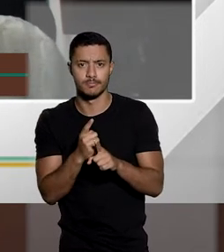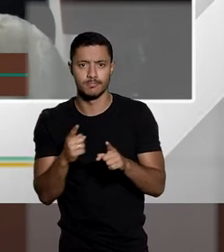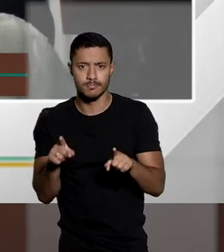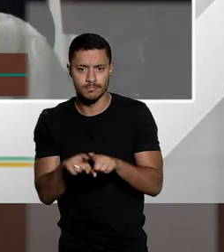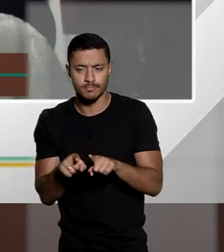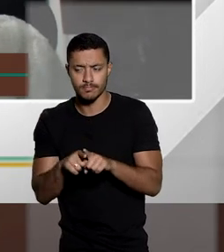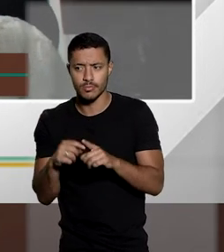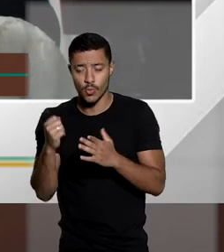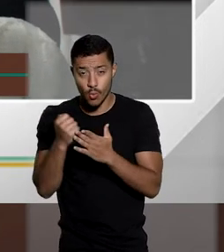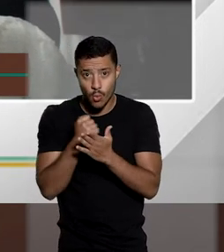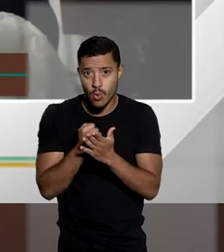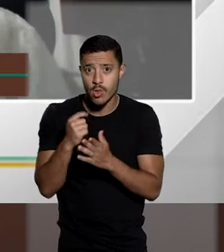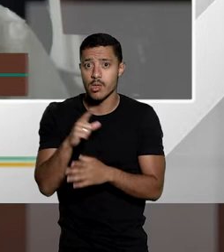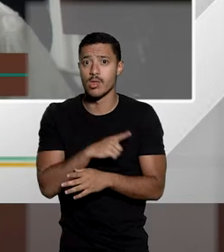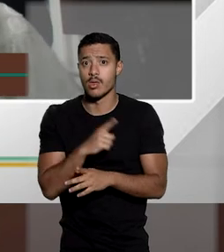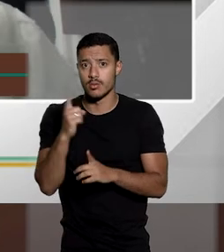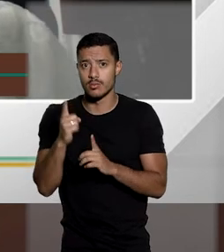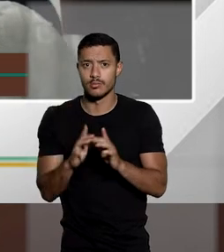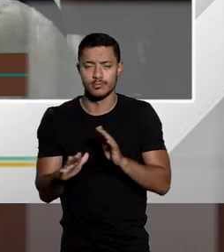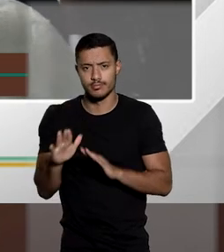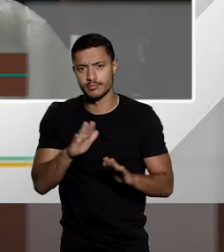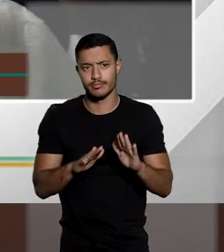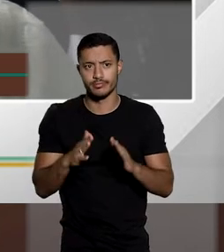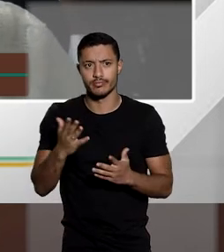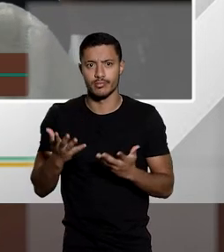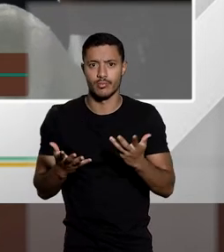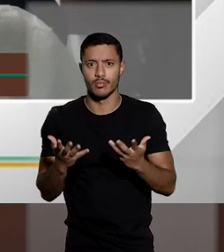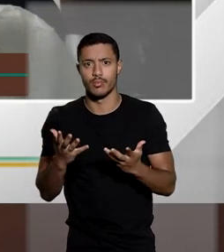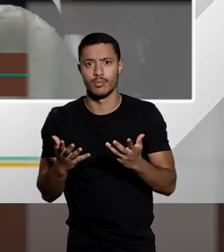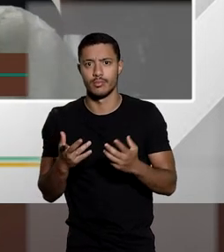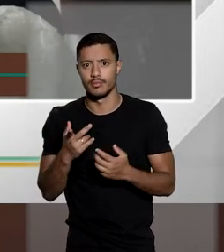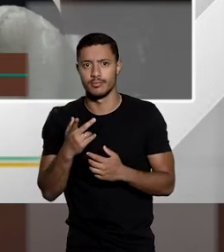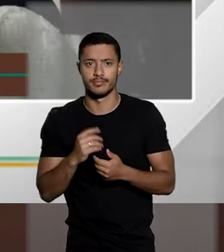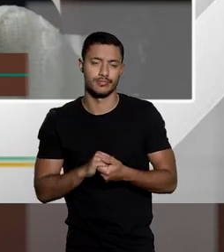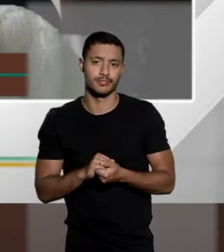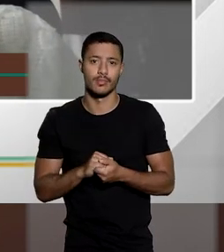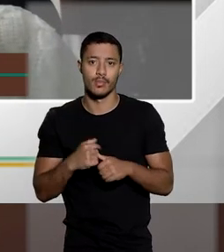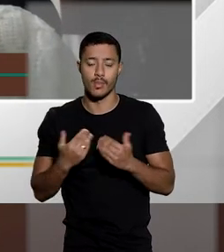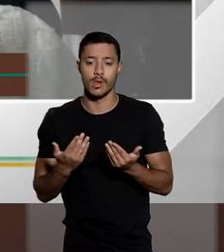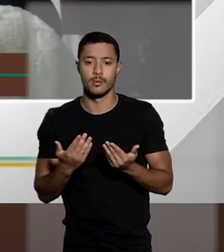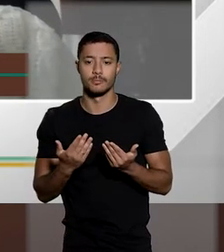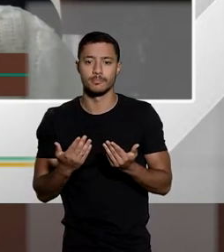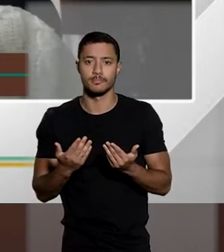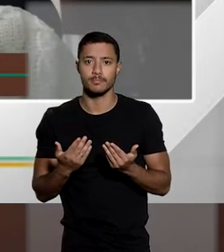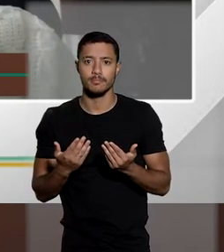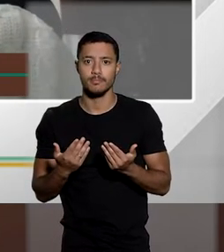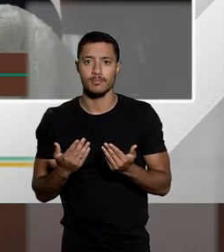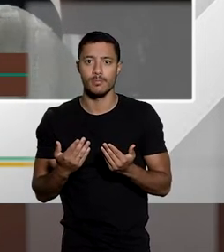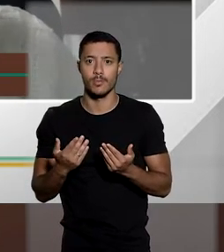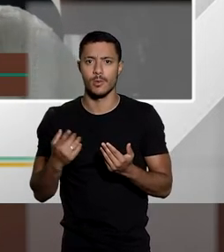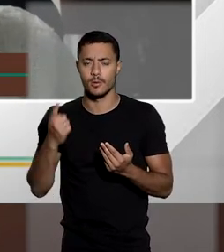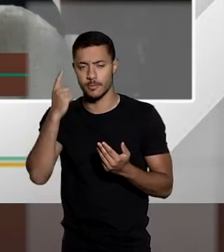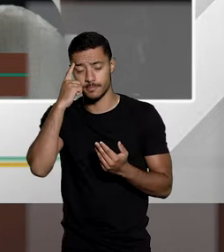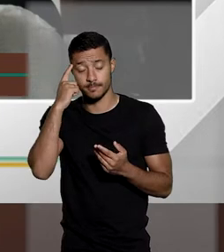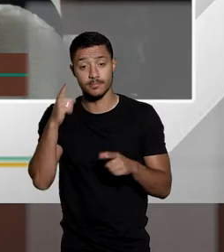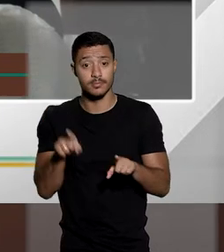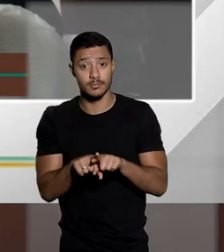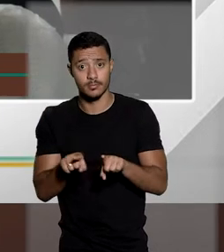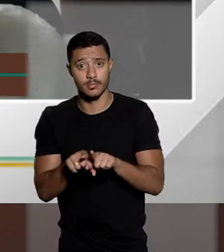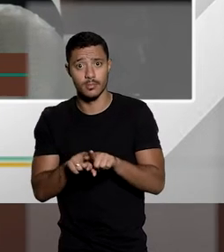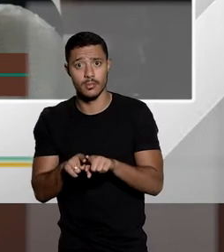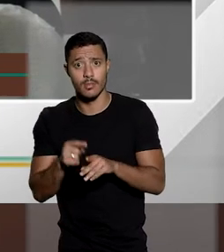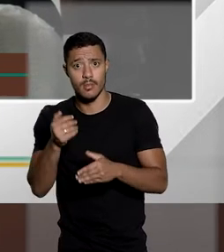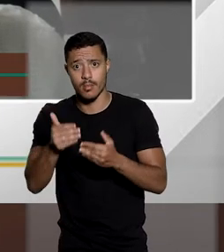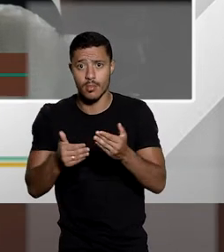o contratado tem o direito à manutenção do equilíbrio econômico financeiro. Então são essas também